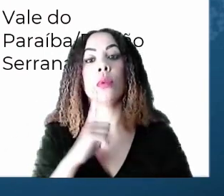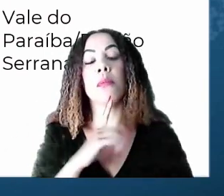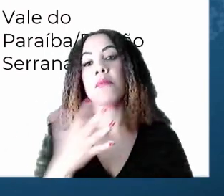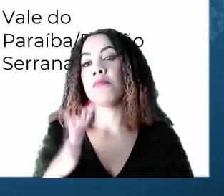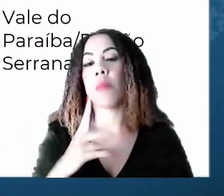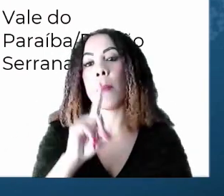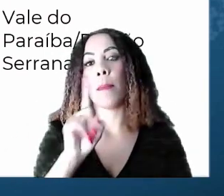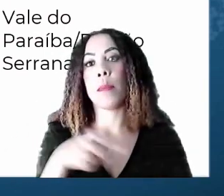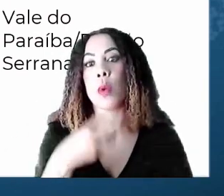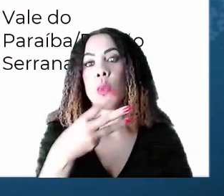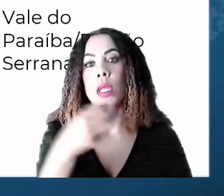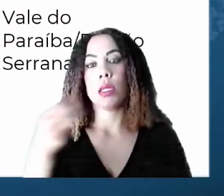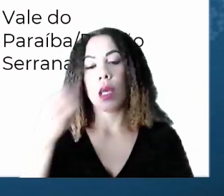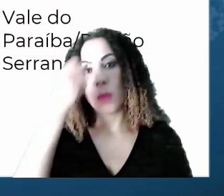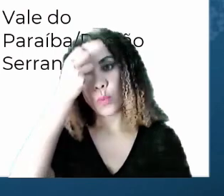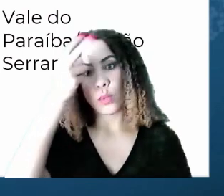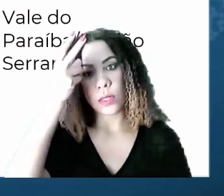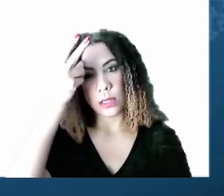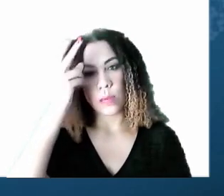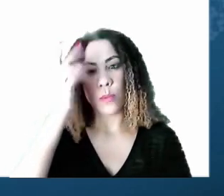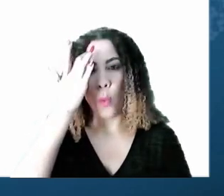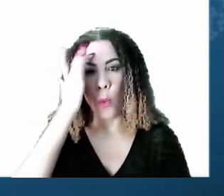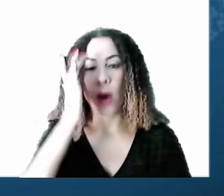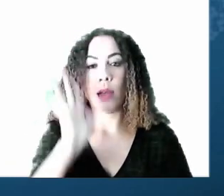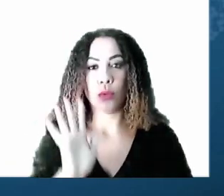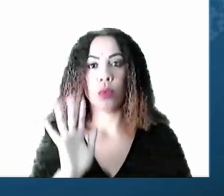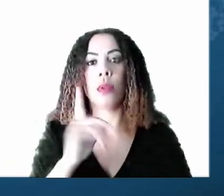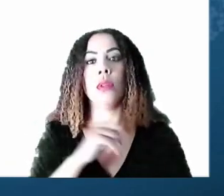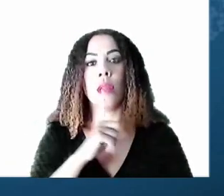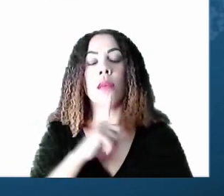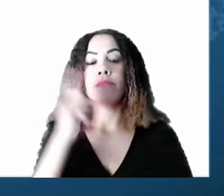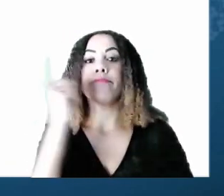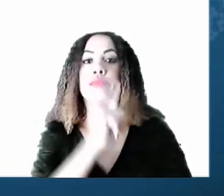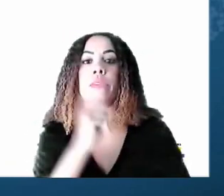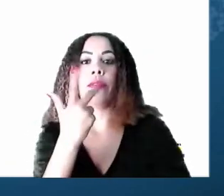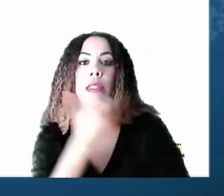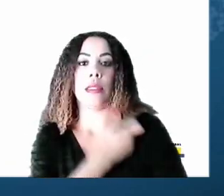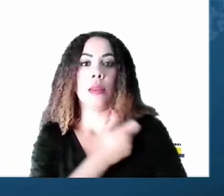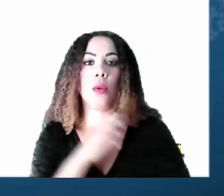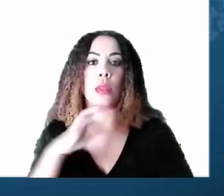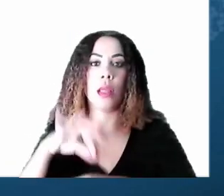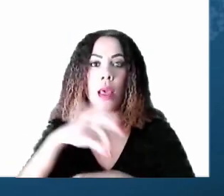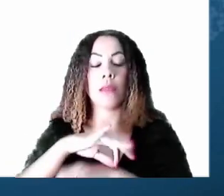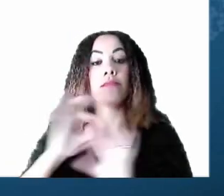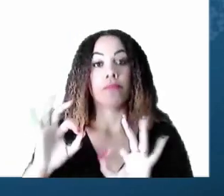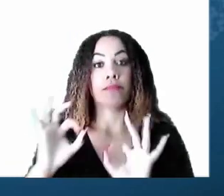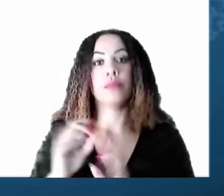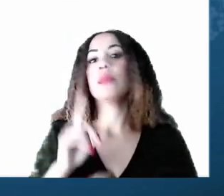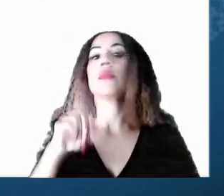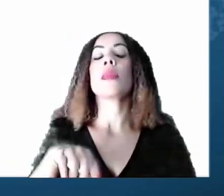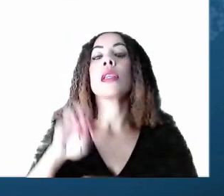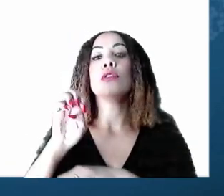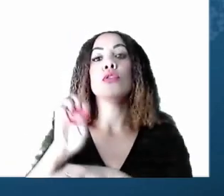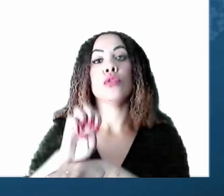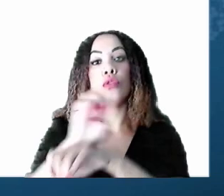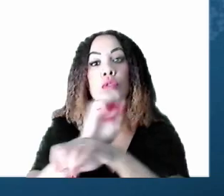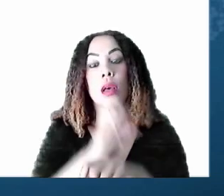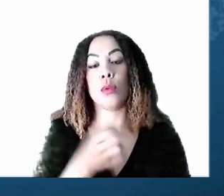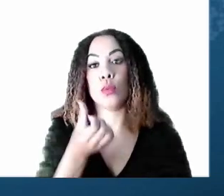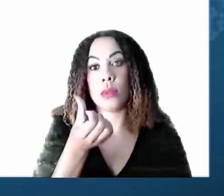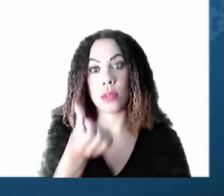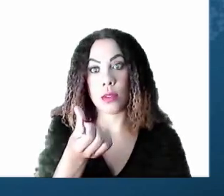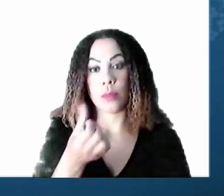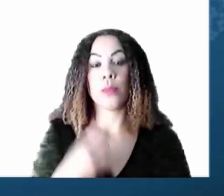1.300 municípios, se eu não me engano, que estão contemplados com a vacinação de dengue. É isso mesmo. Então, são 6 estados, 46 regiões de